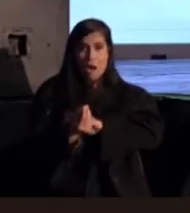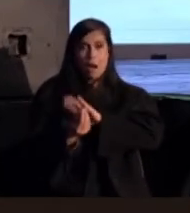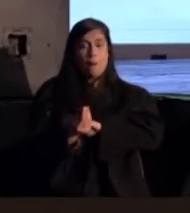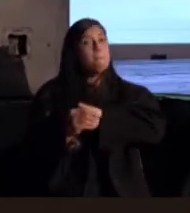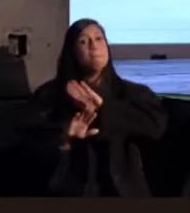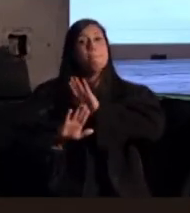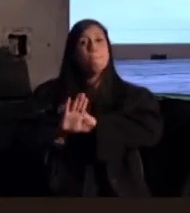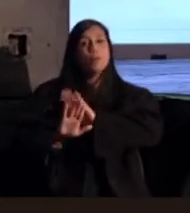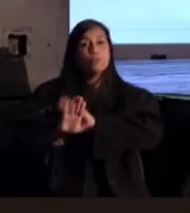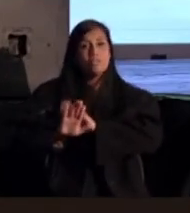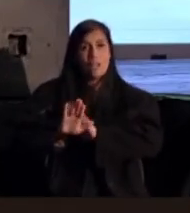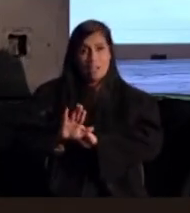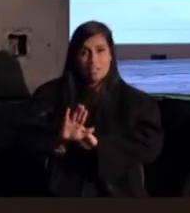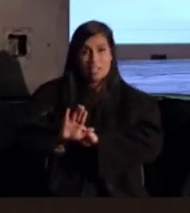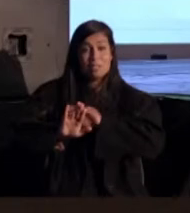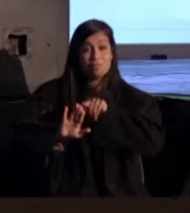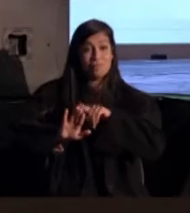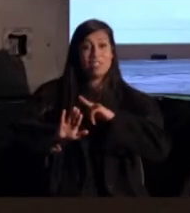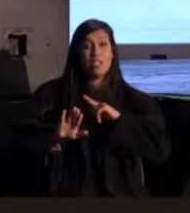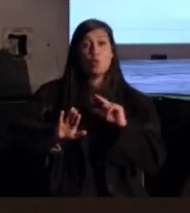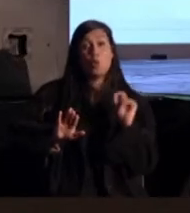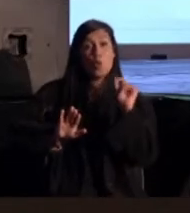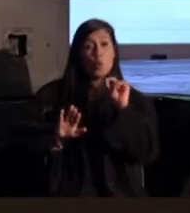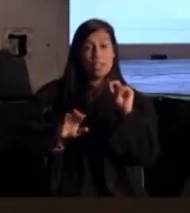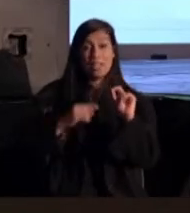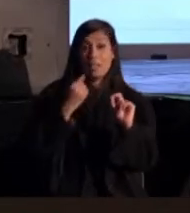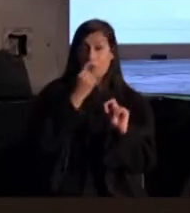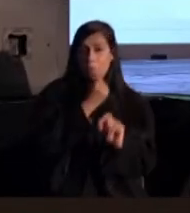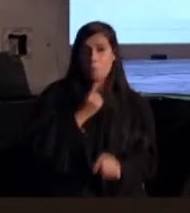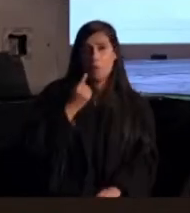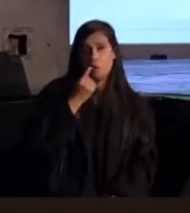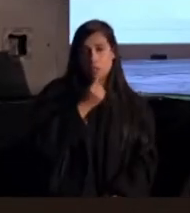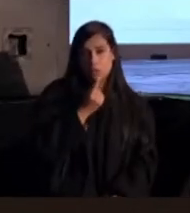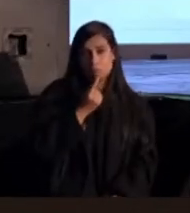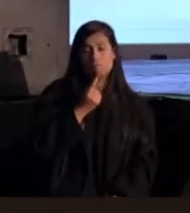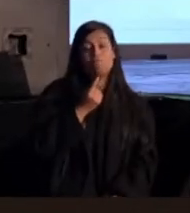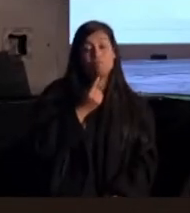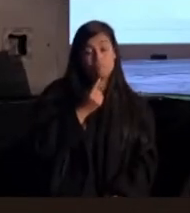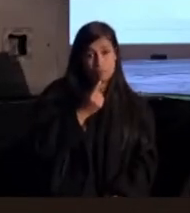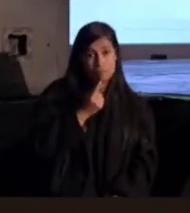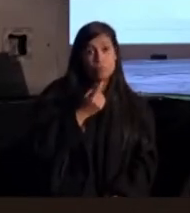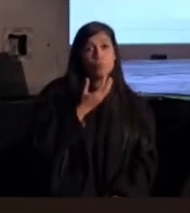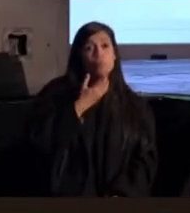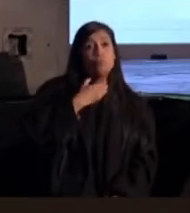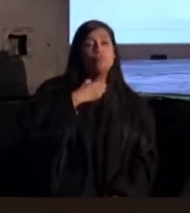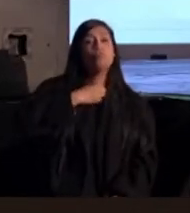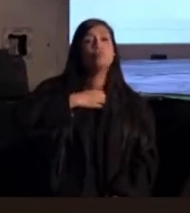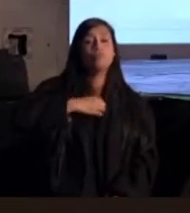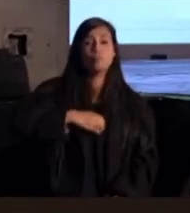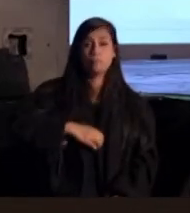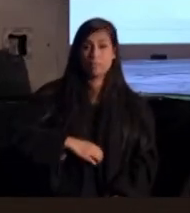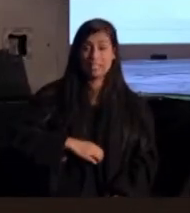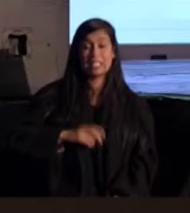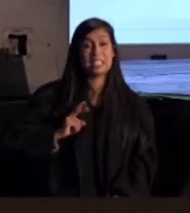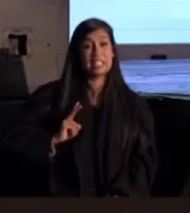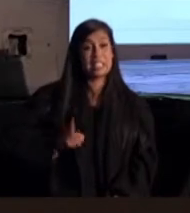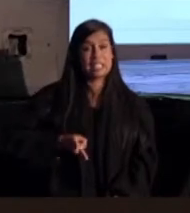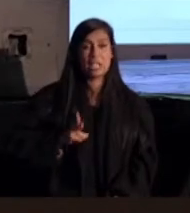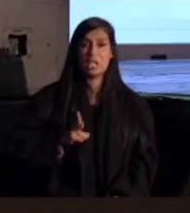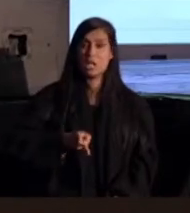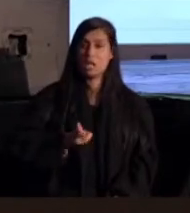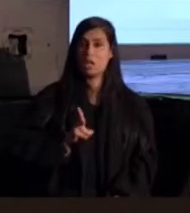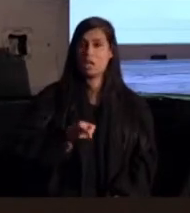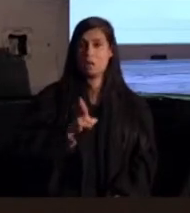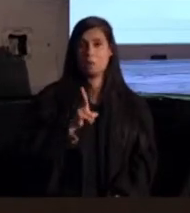entrada. A boca é a porta de entrada para isso. Então, nosso aparelho digestório, a nossa língua, é o suporte, é